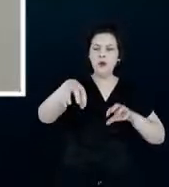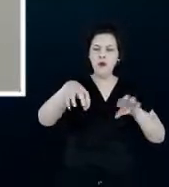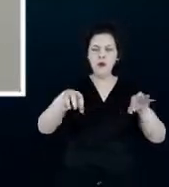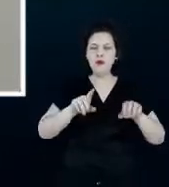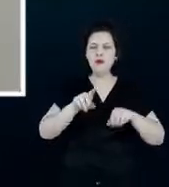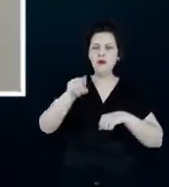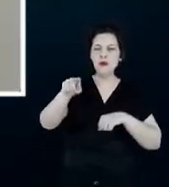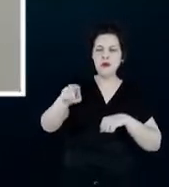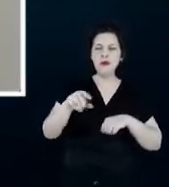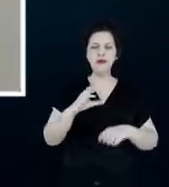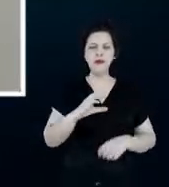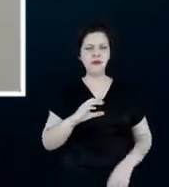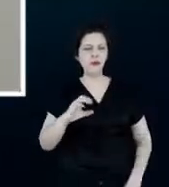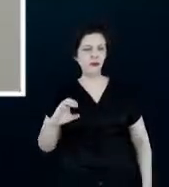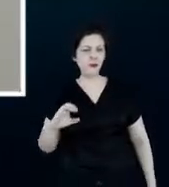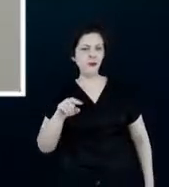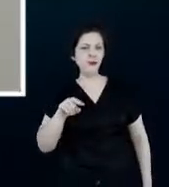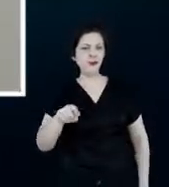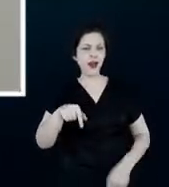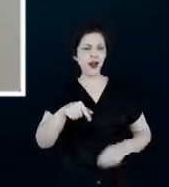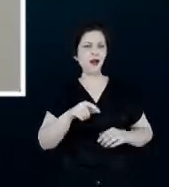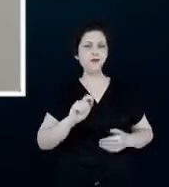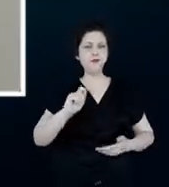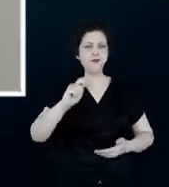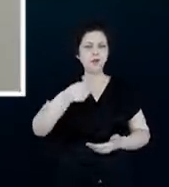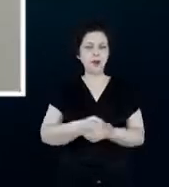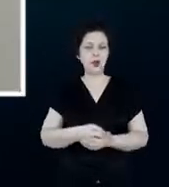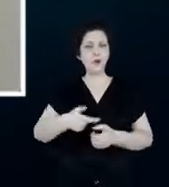a CCC, que ela reembolsava custos de